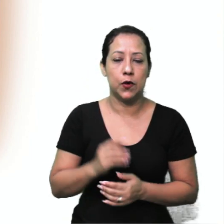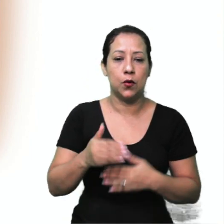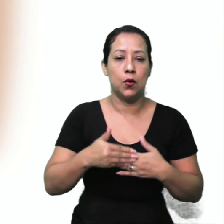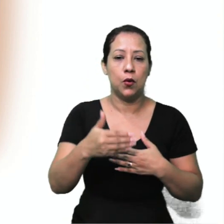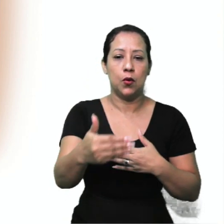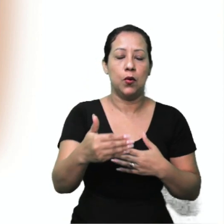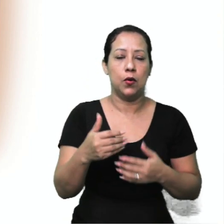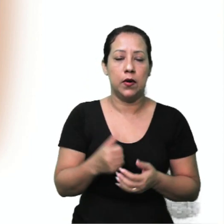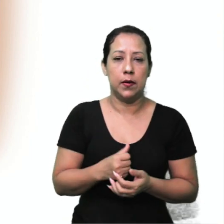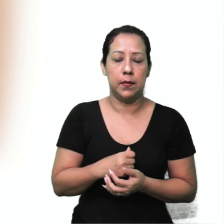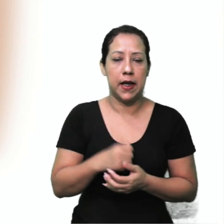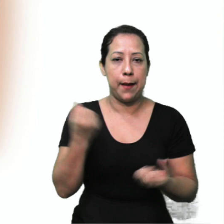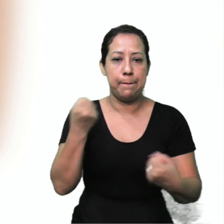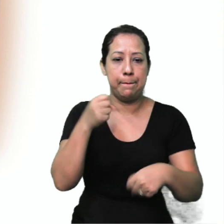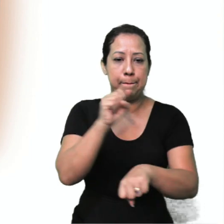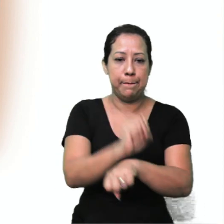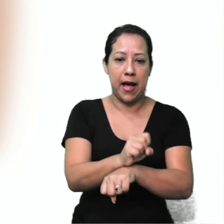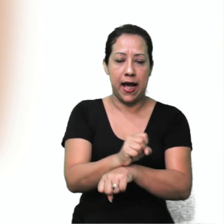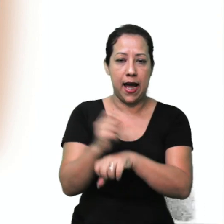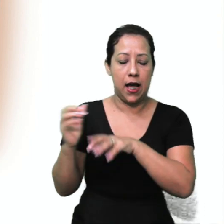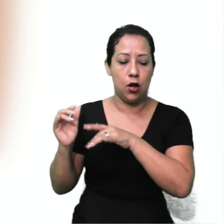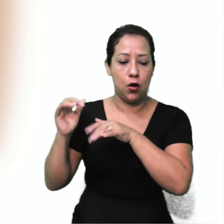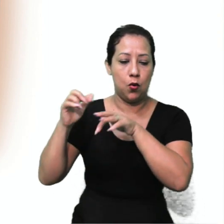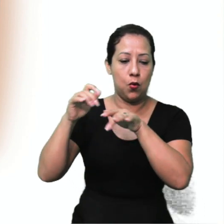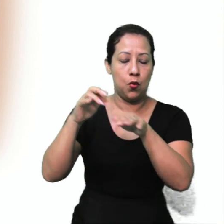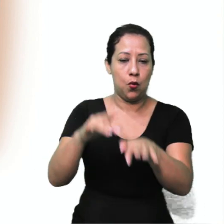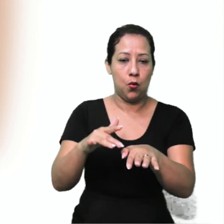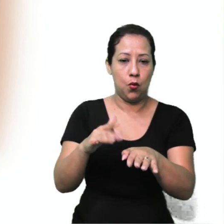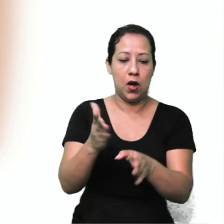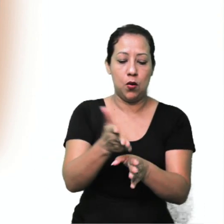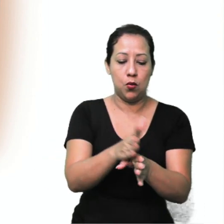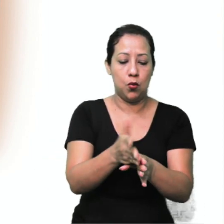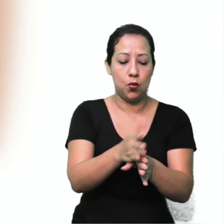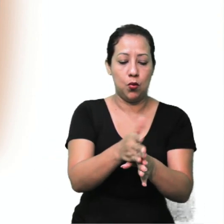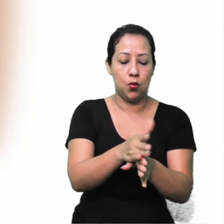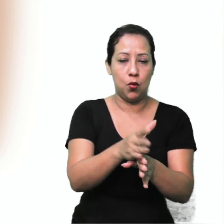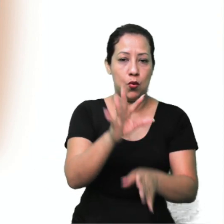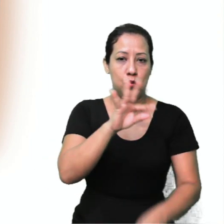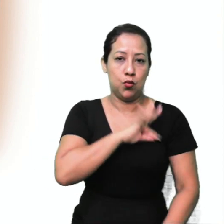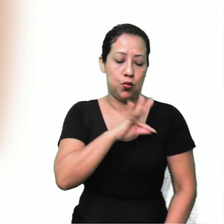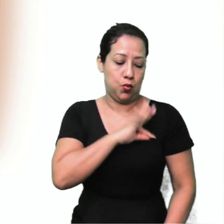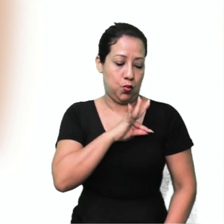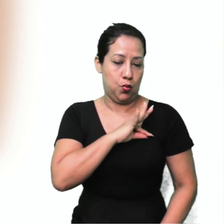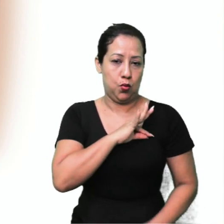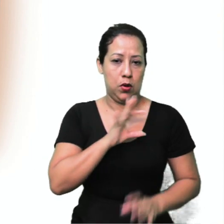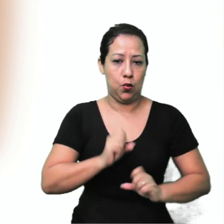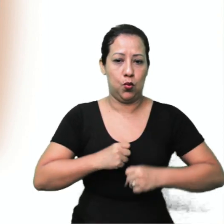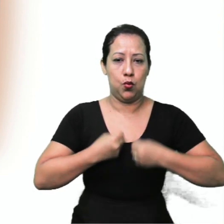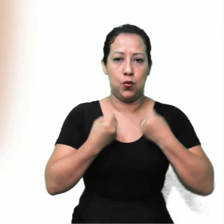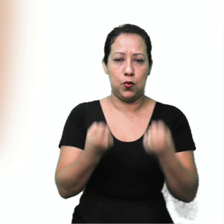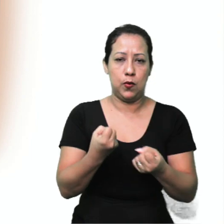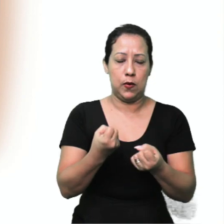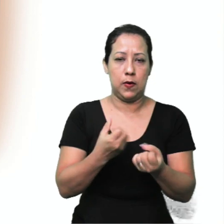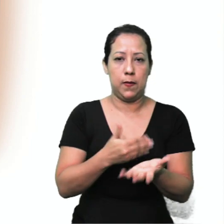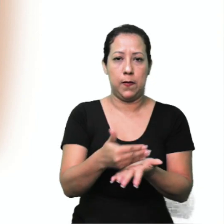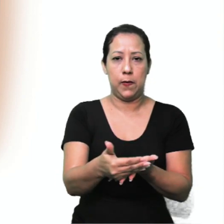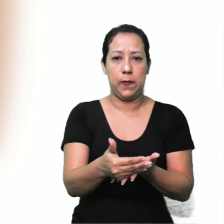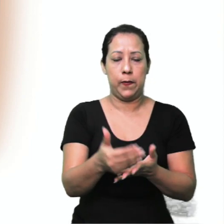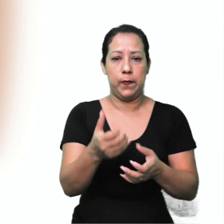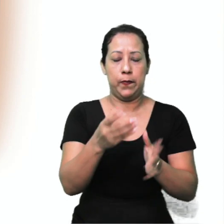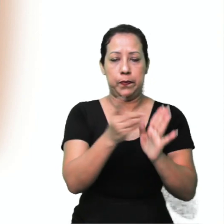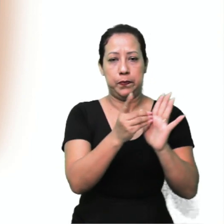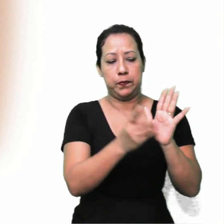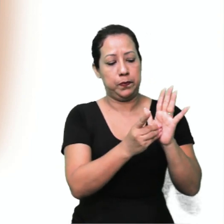Para conter o fluxo migratório, o policiamento da fronteira entre o México e os Estados Unidos foi reforçado a partir da década de 80. Muitos